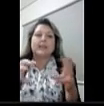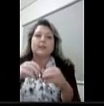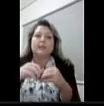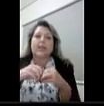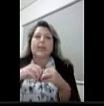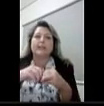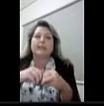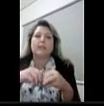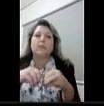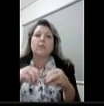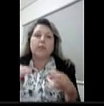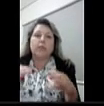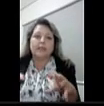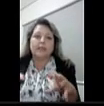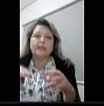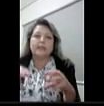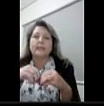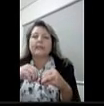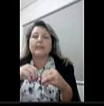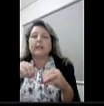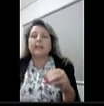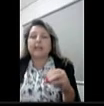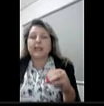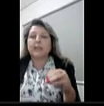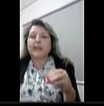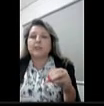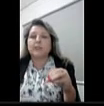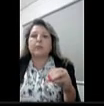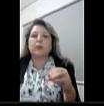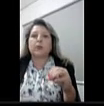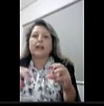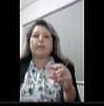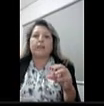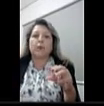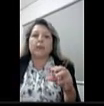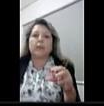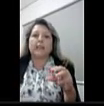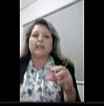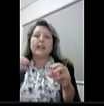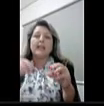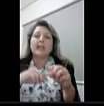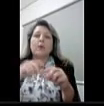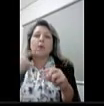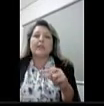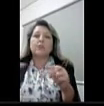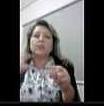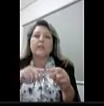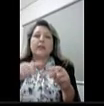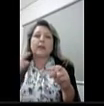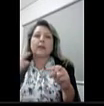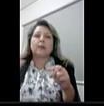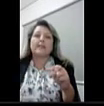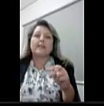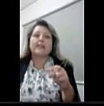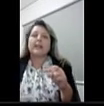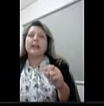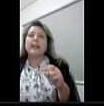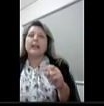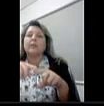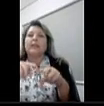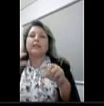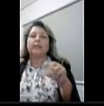alimentação dela, então, folhas. Então, de repente, ele anota lá, folhas. E, com isso, o vai acontecer?